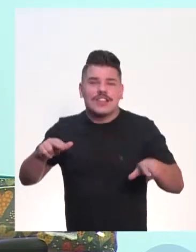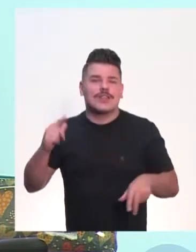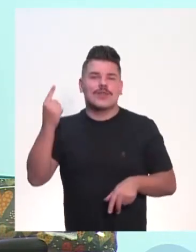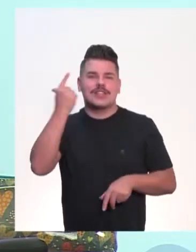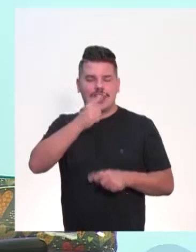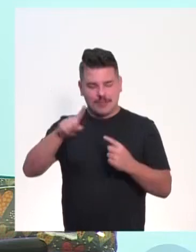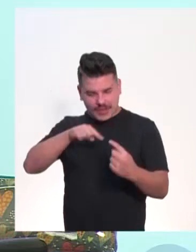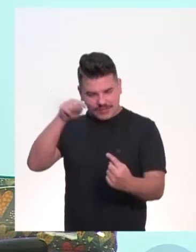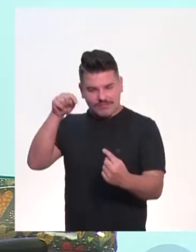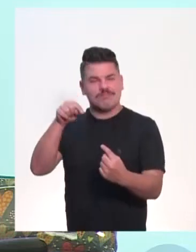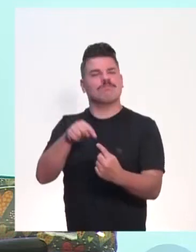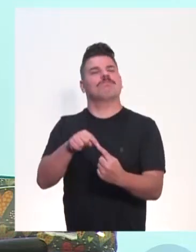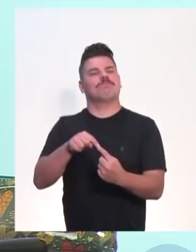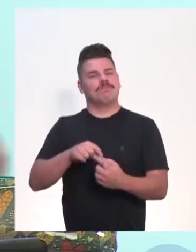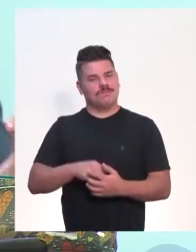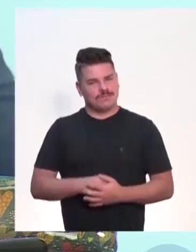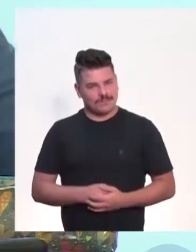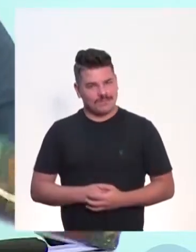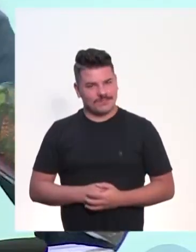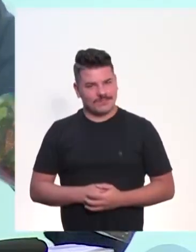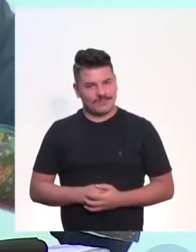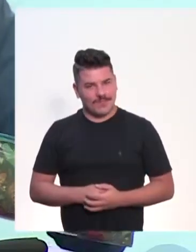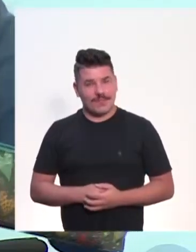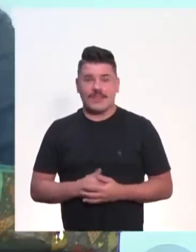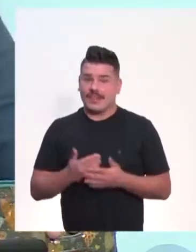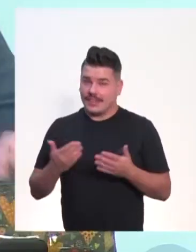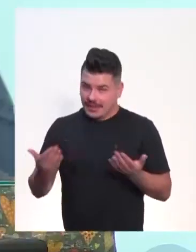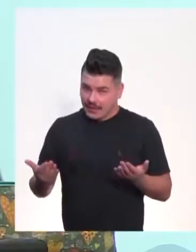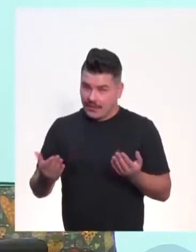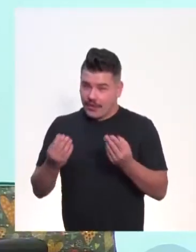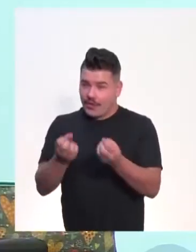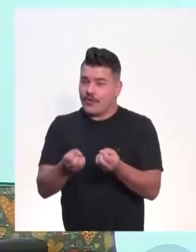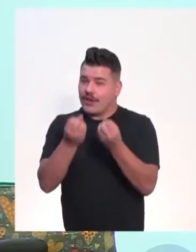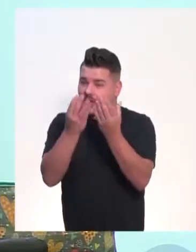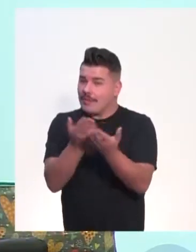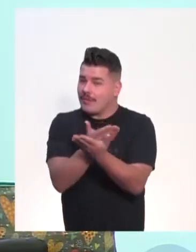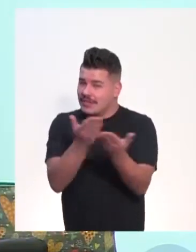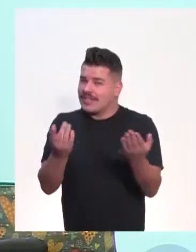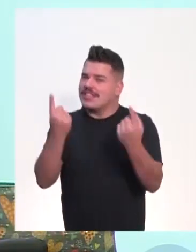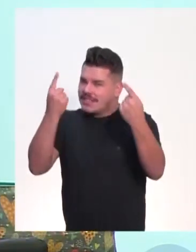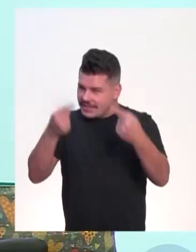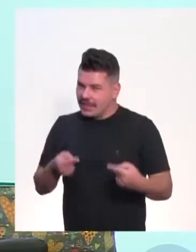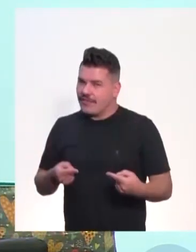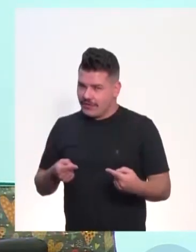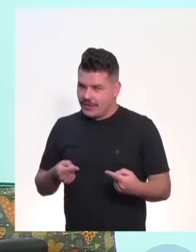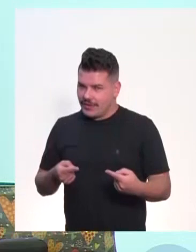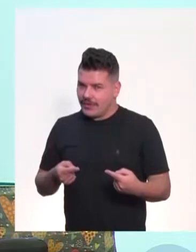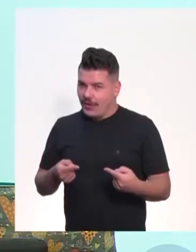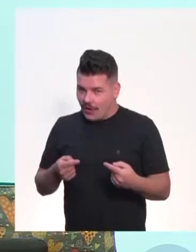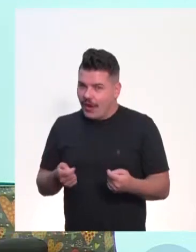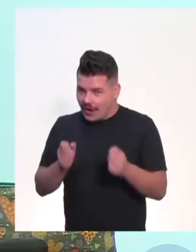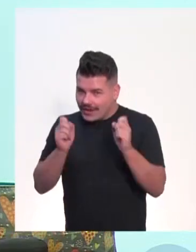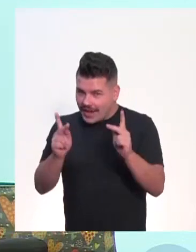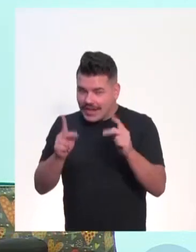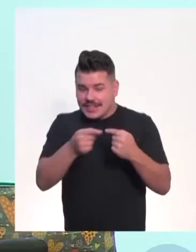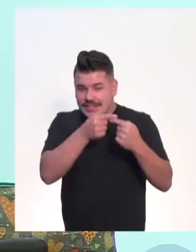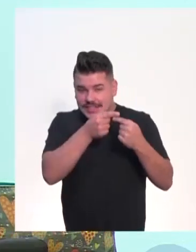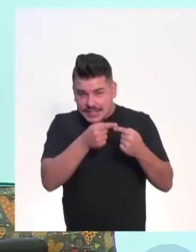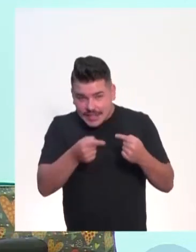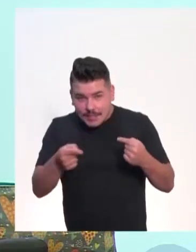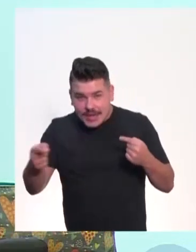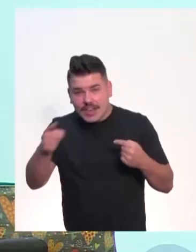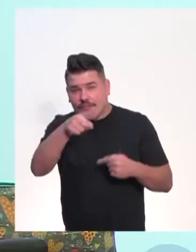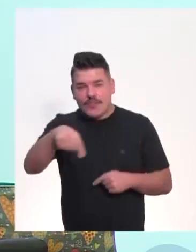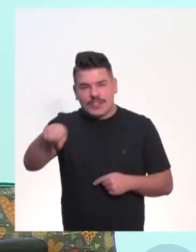de vocês. Então, vamos deixar como um desafio para essas próximas semanas que a gente está vivendo, que a gente